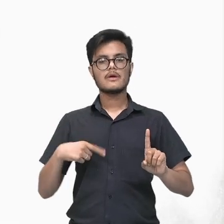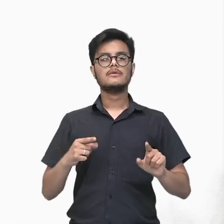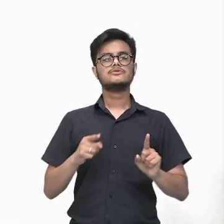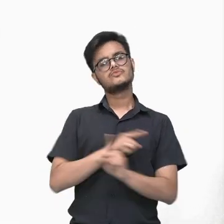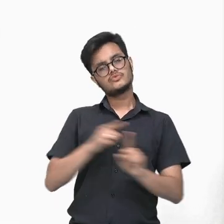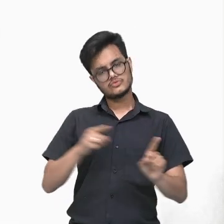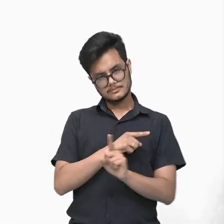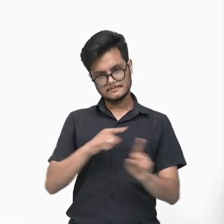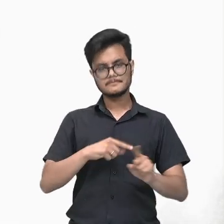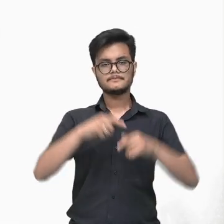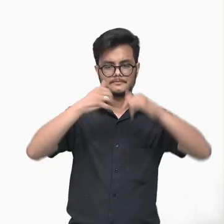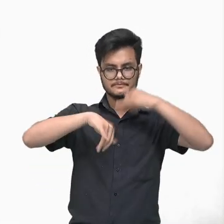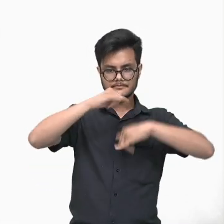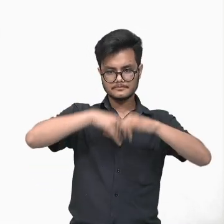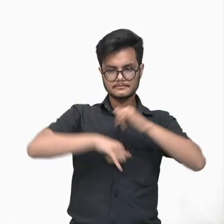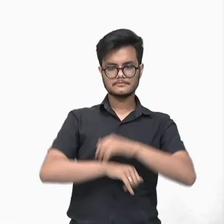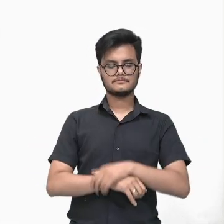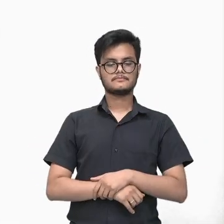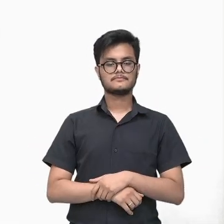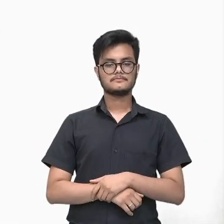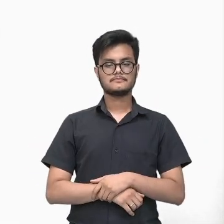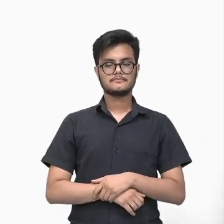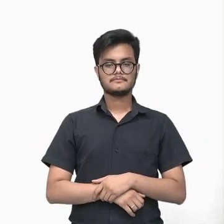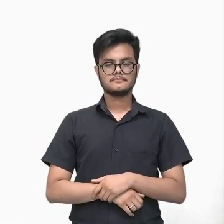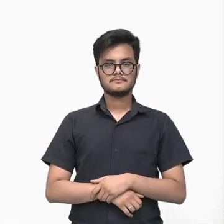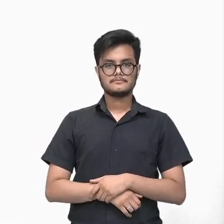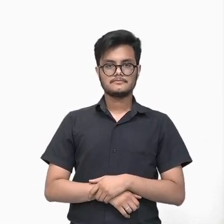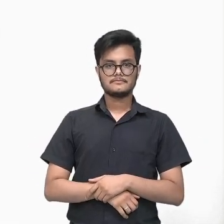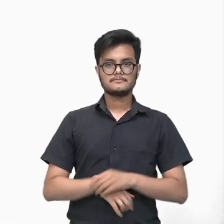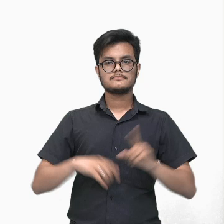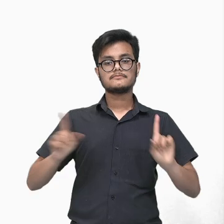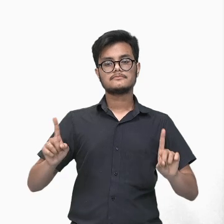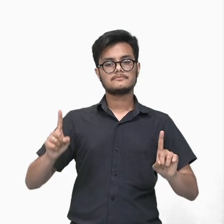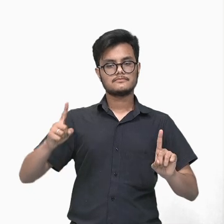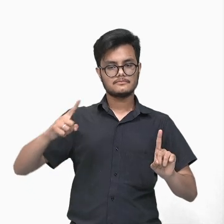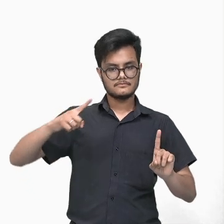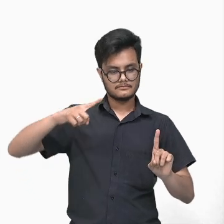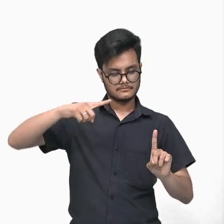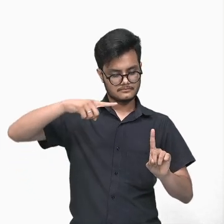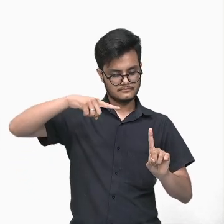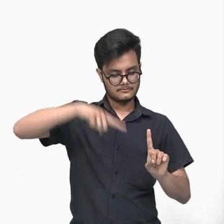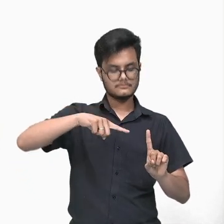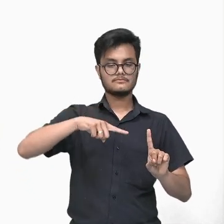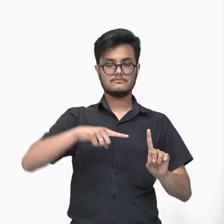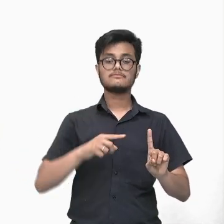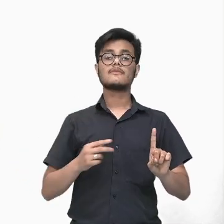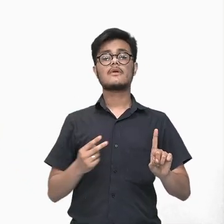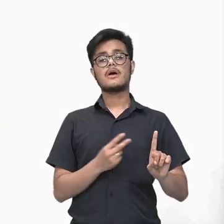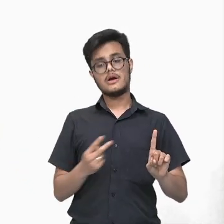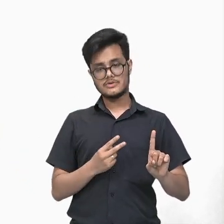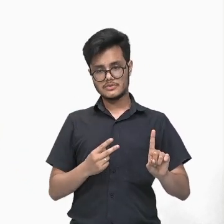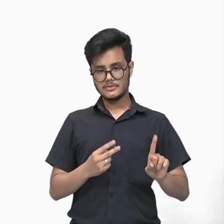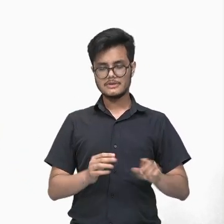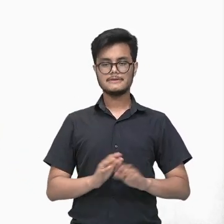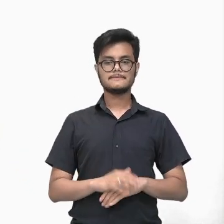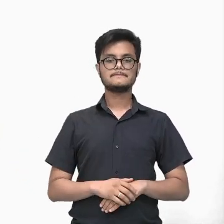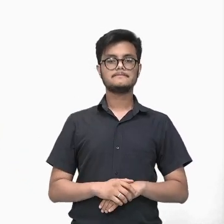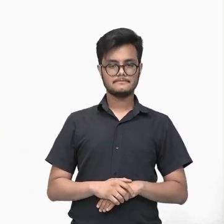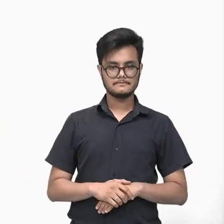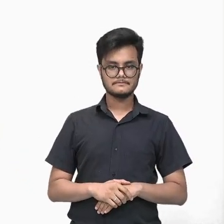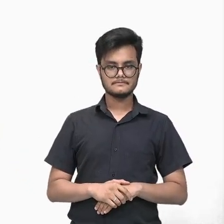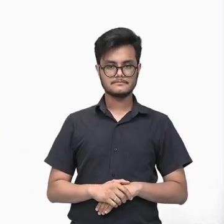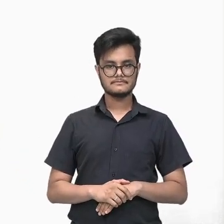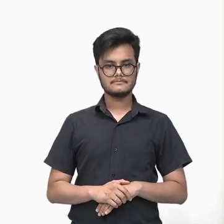o seguinte: quando essas esferas são aproximadas uma da outra, mas sem que